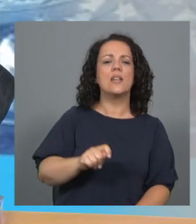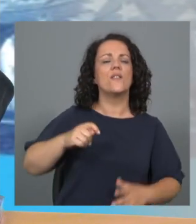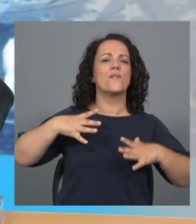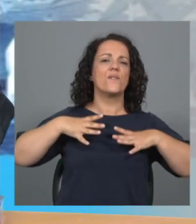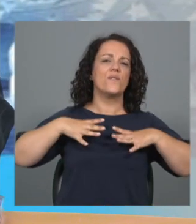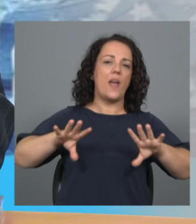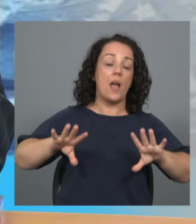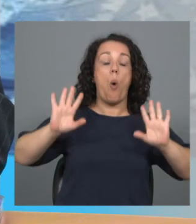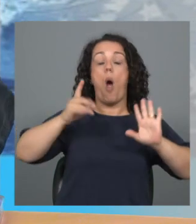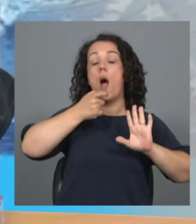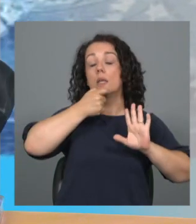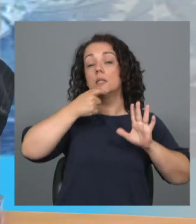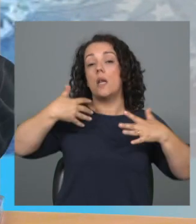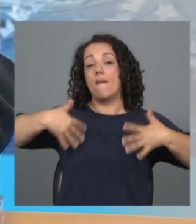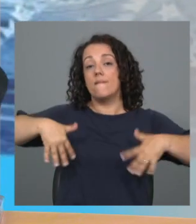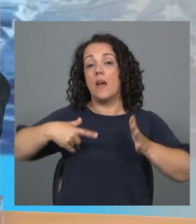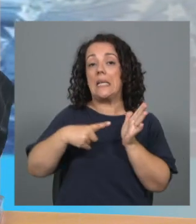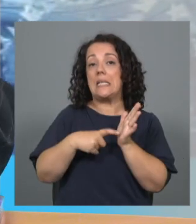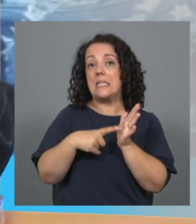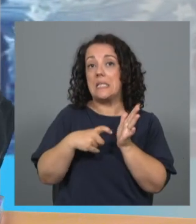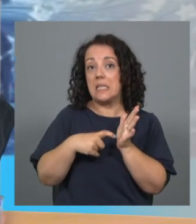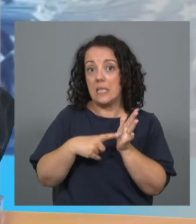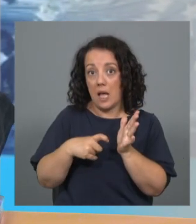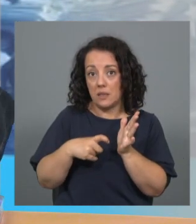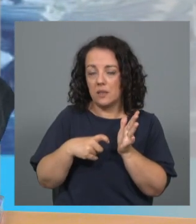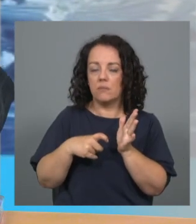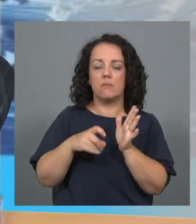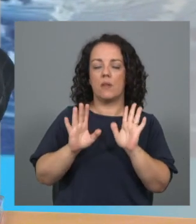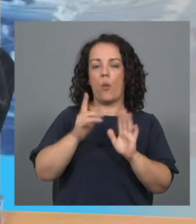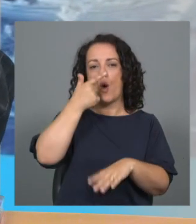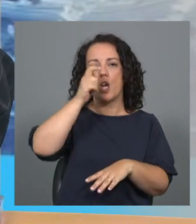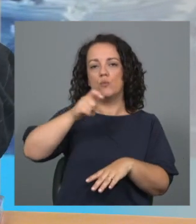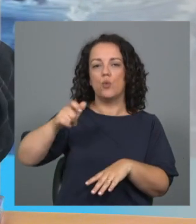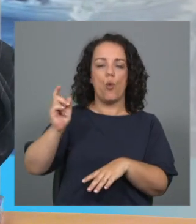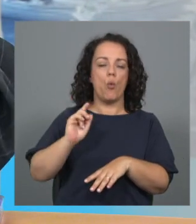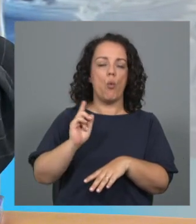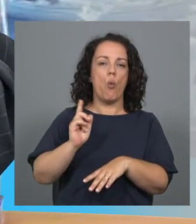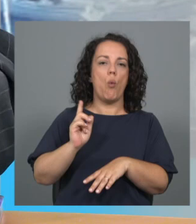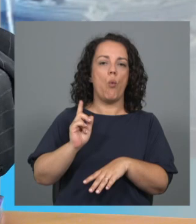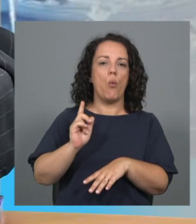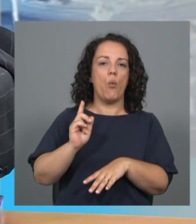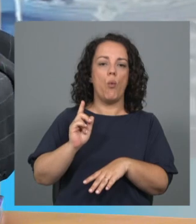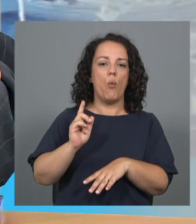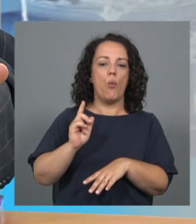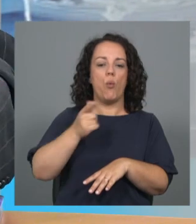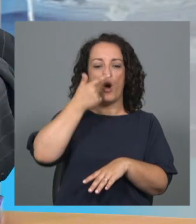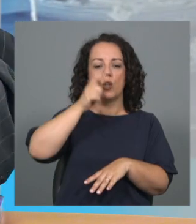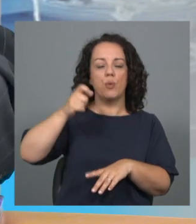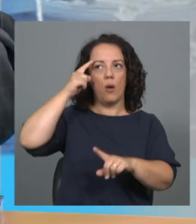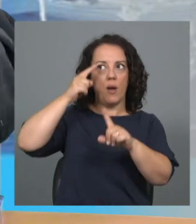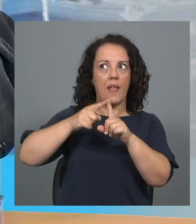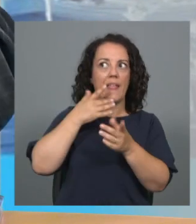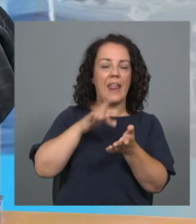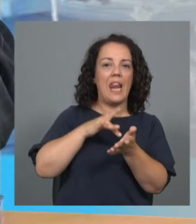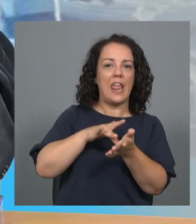salvo necessidades imediatas, as pessoas não vão debruçar-se sobre livros com